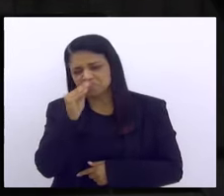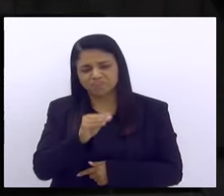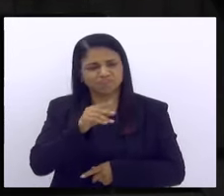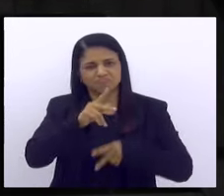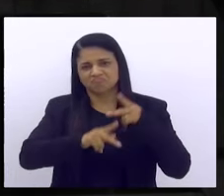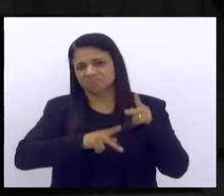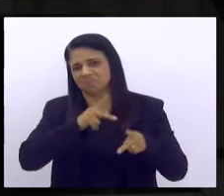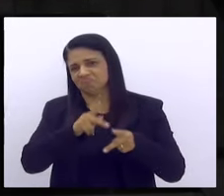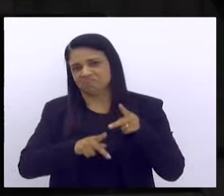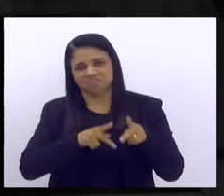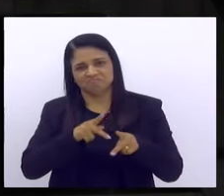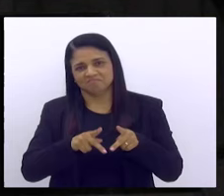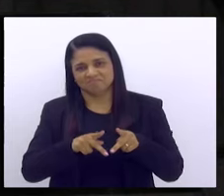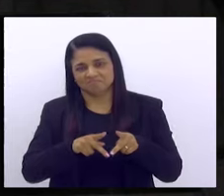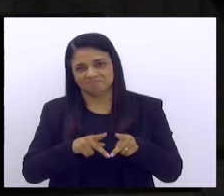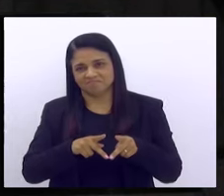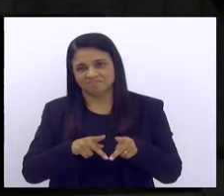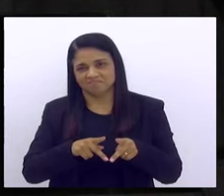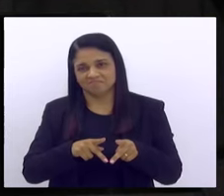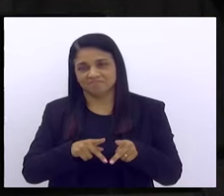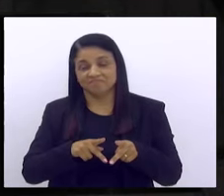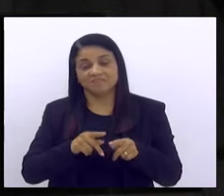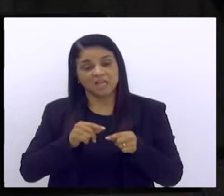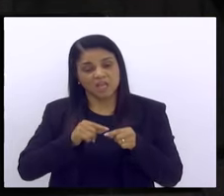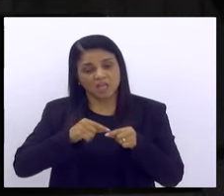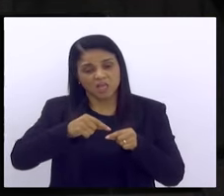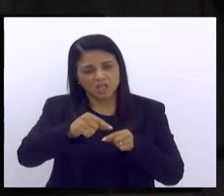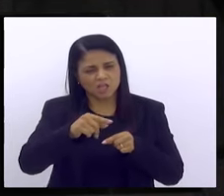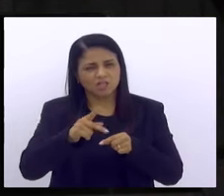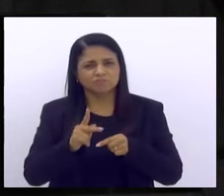Alan, porque a poucos quilômetros dali